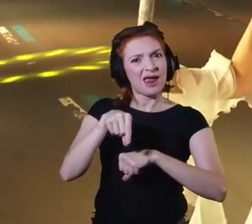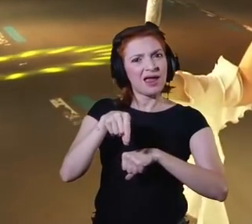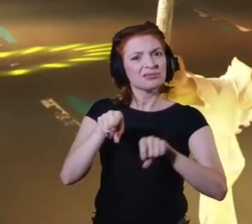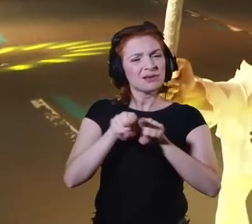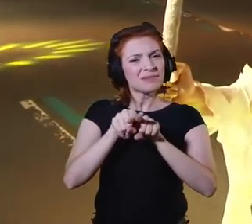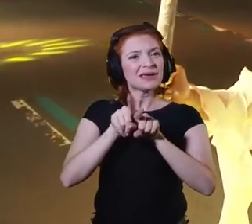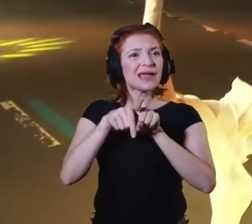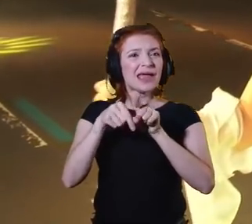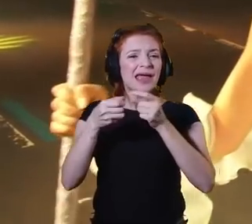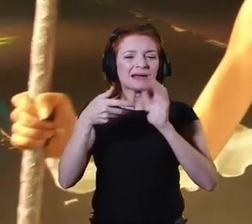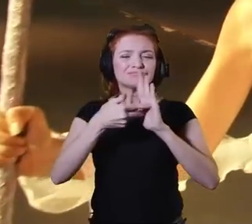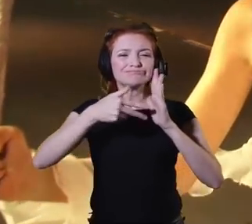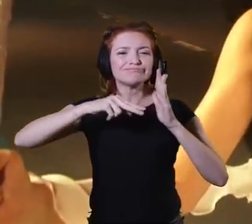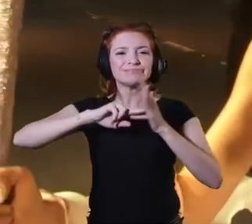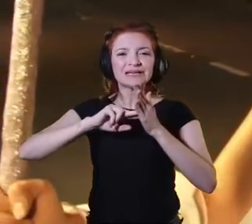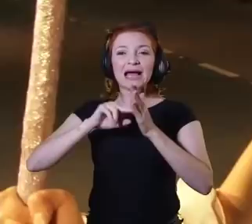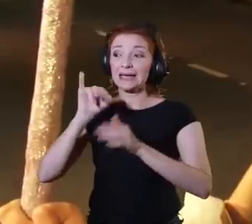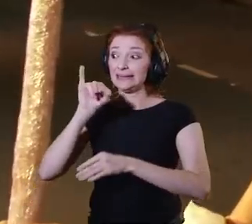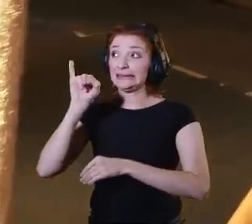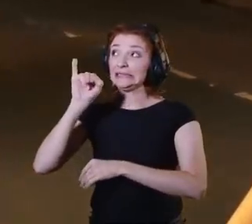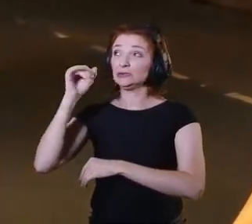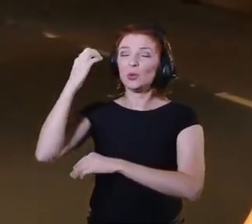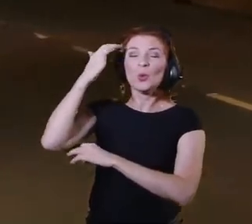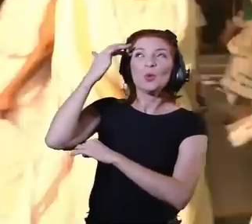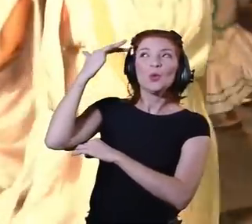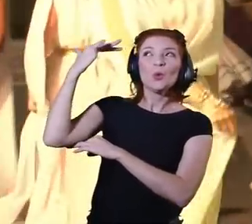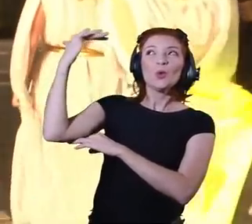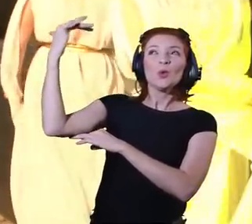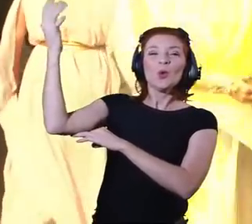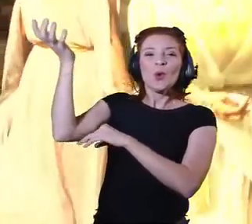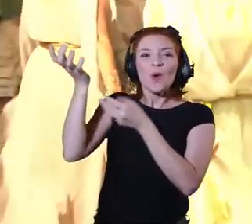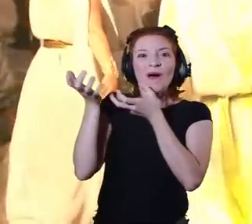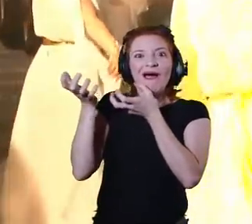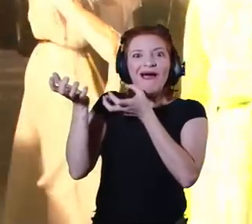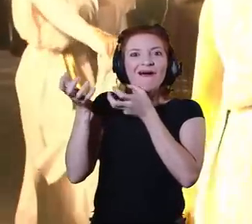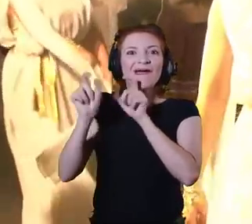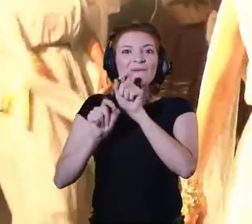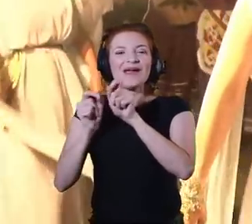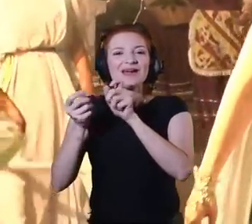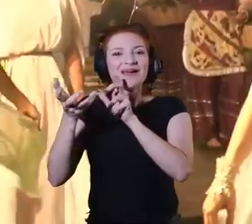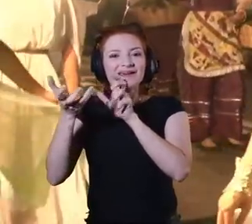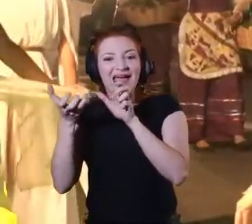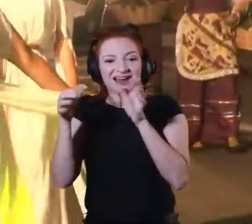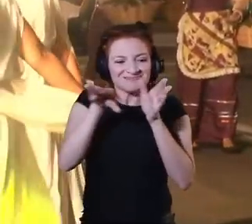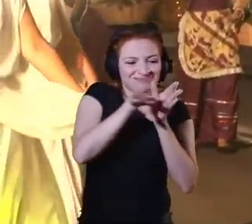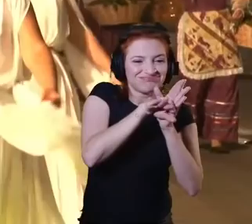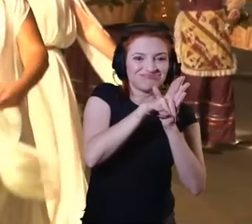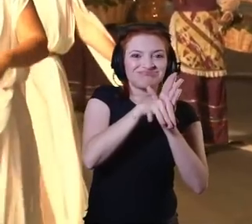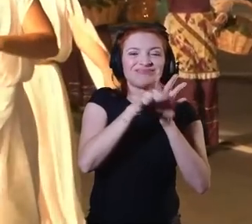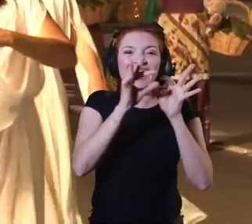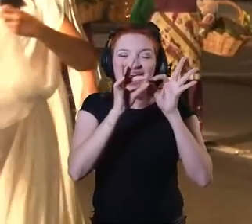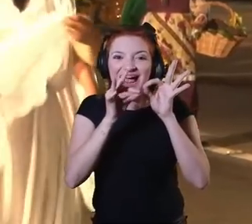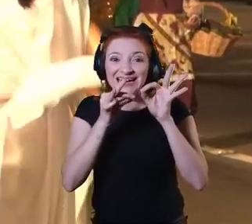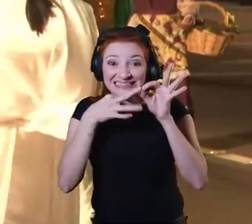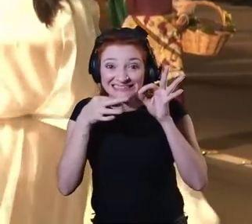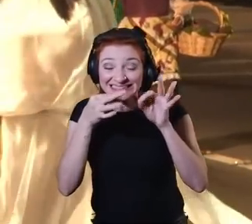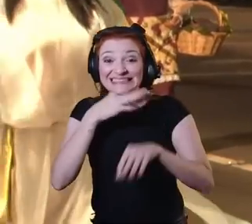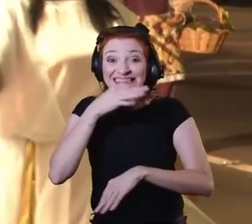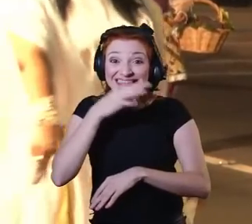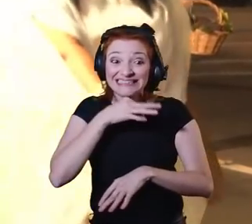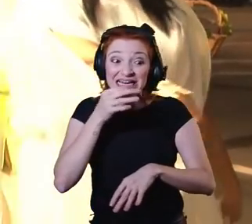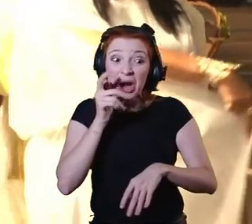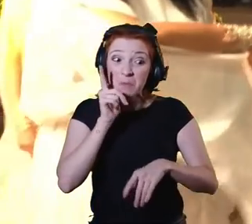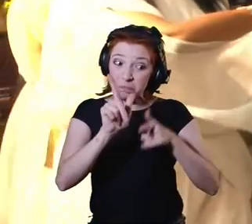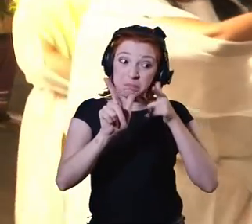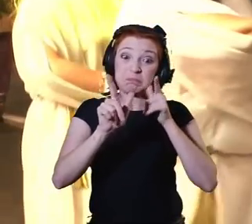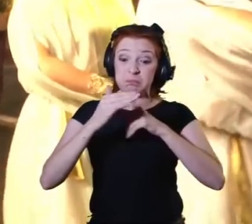que os imigrantes italianos tiveram ao chegar aqui em Caxias do Sul e construir a sua história pela região. E